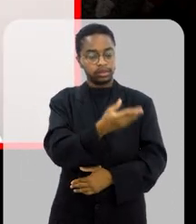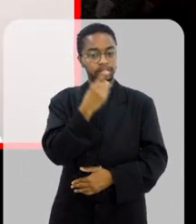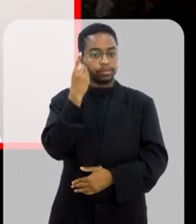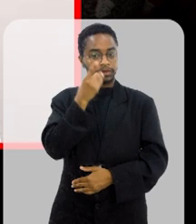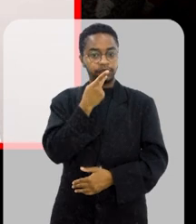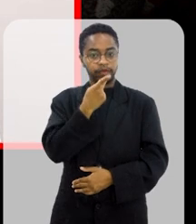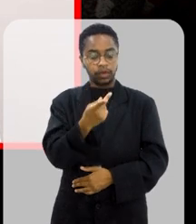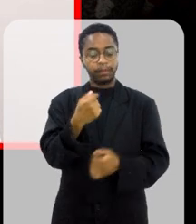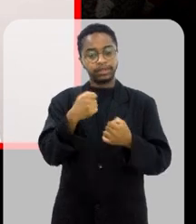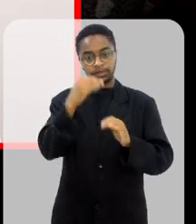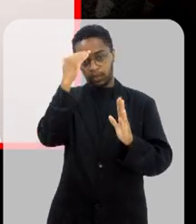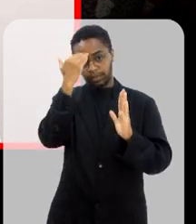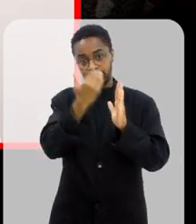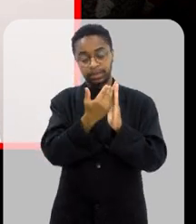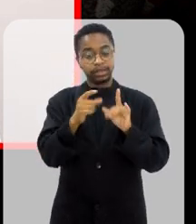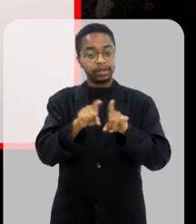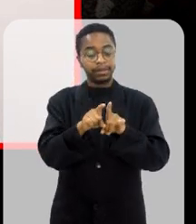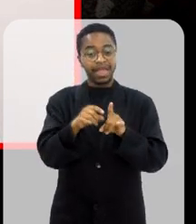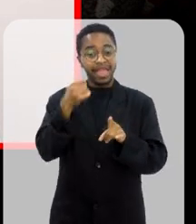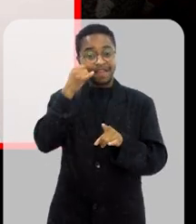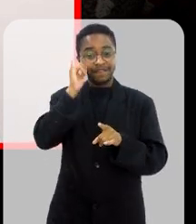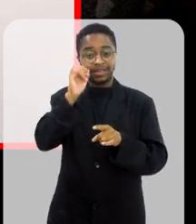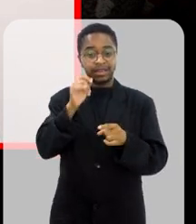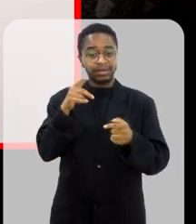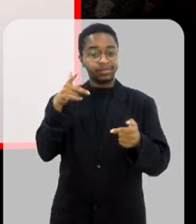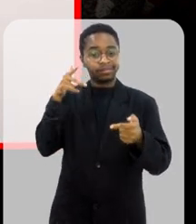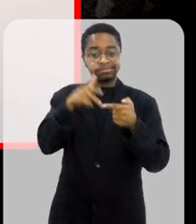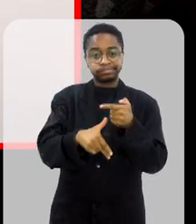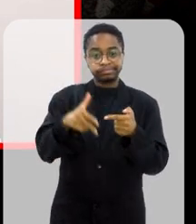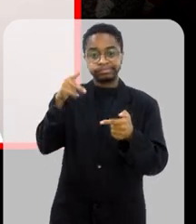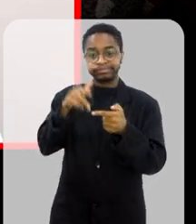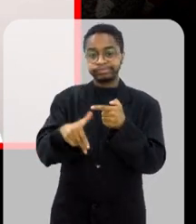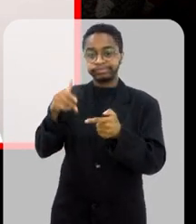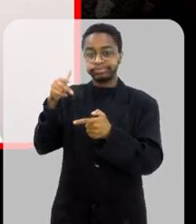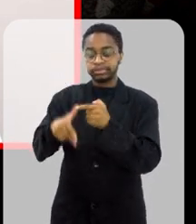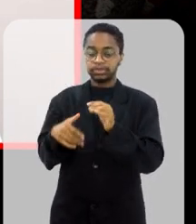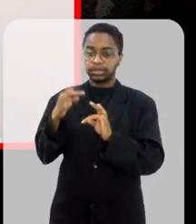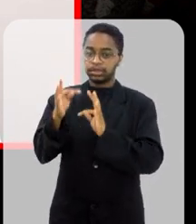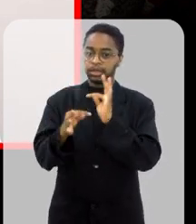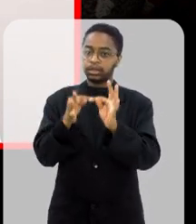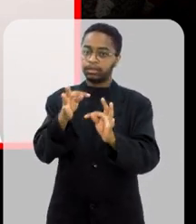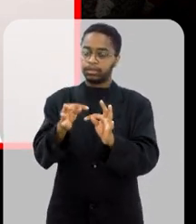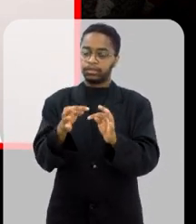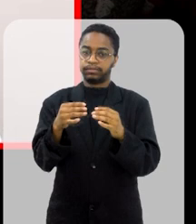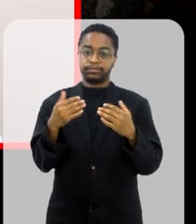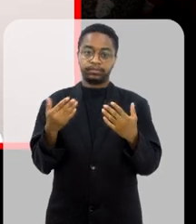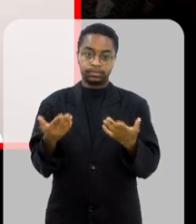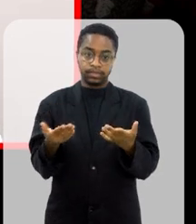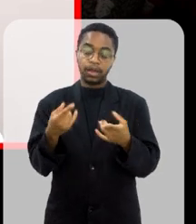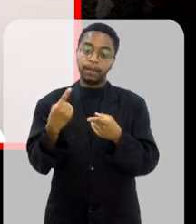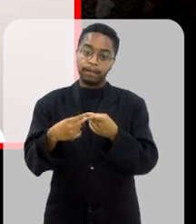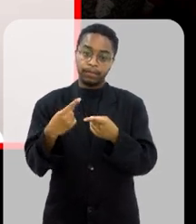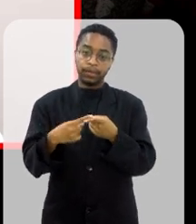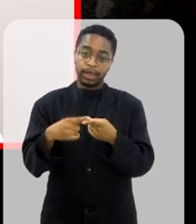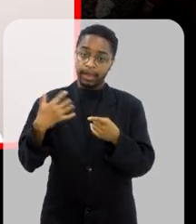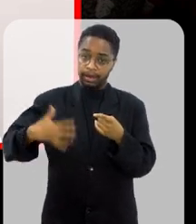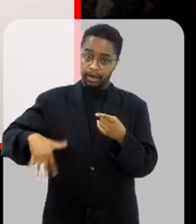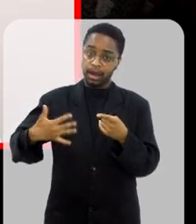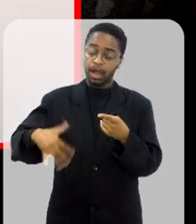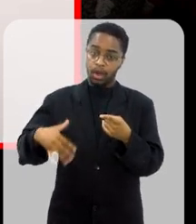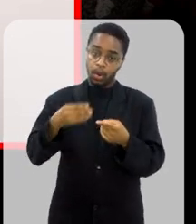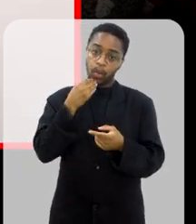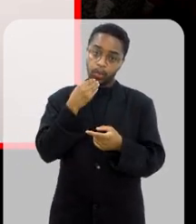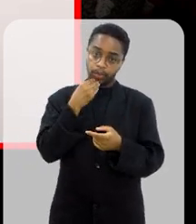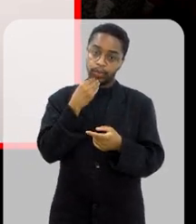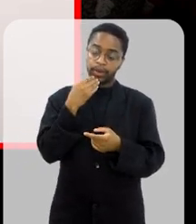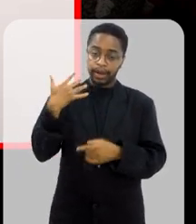falou o deputado, sejam cumpridas e que não sejam interrompidas nesses, né, tratamentos quando necessário. Porque isso fica